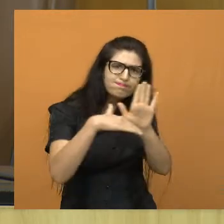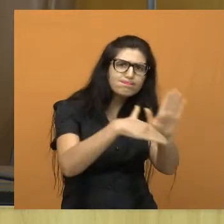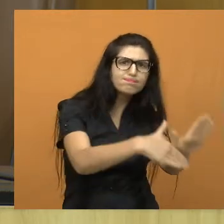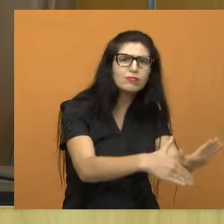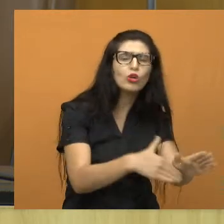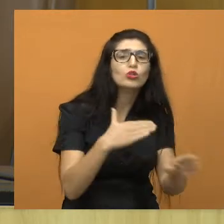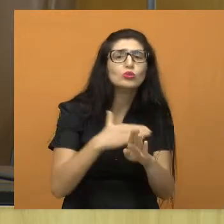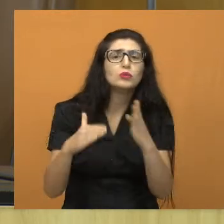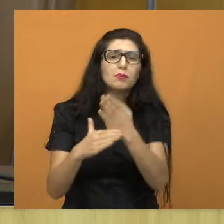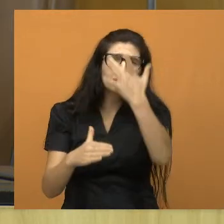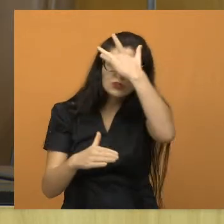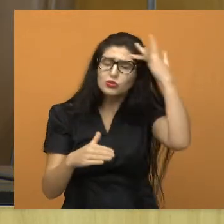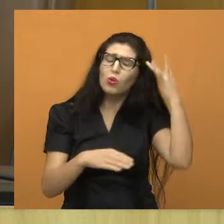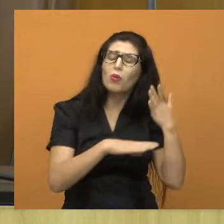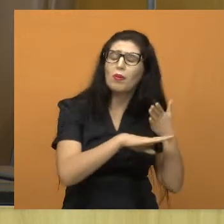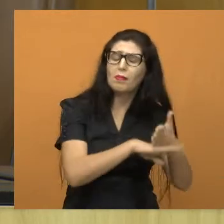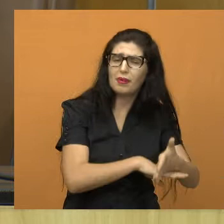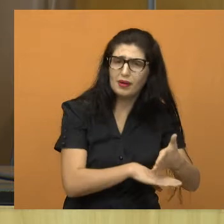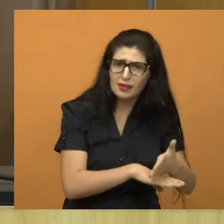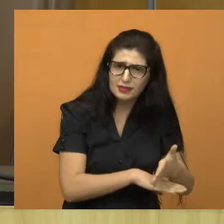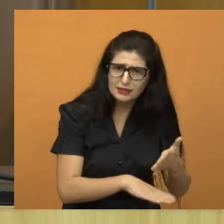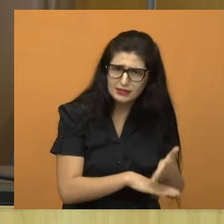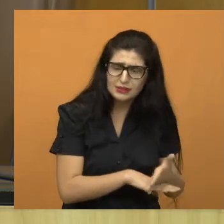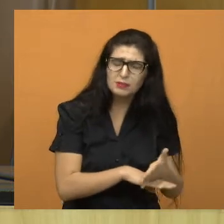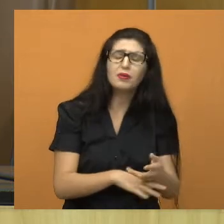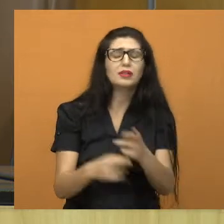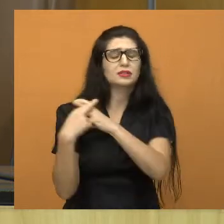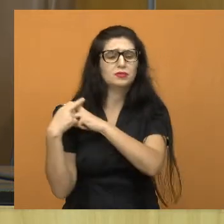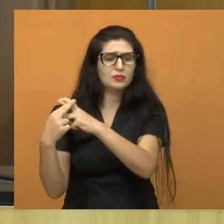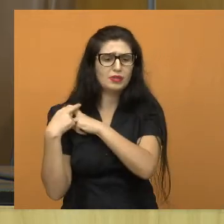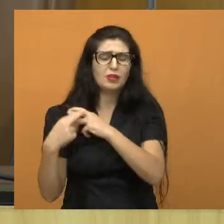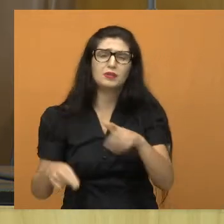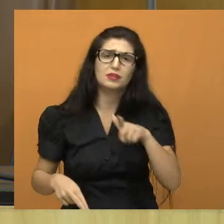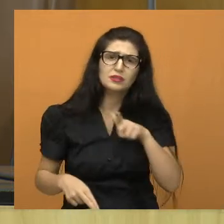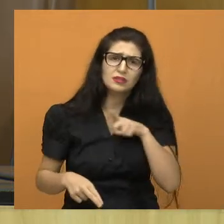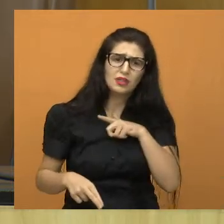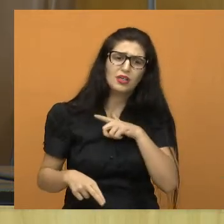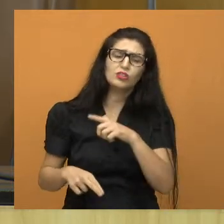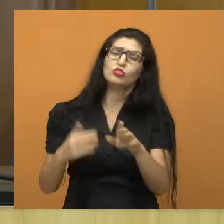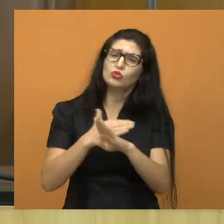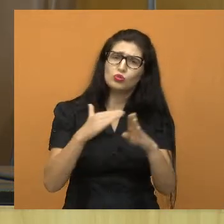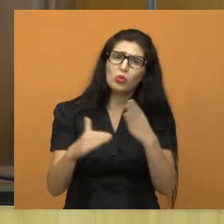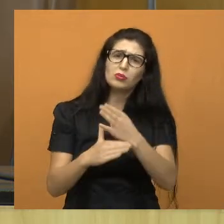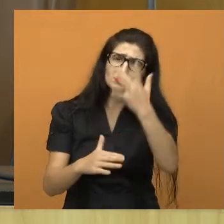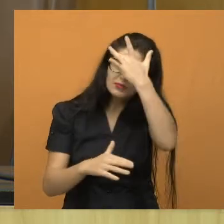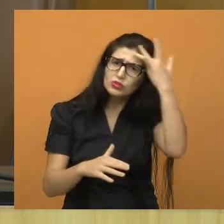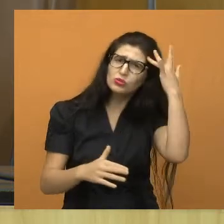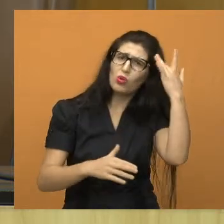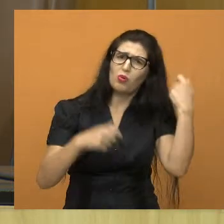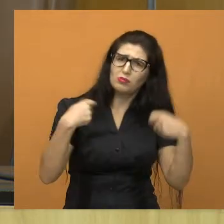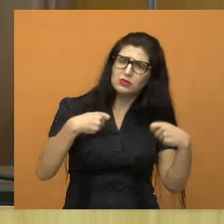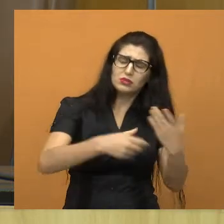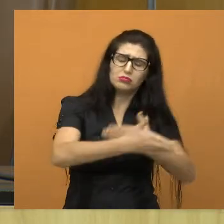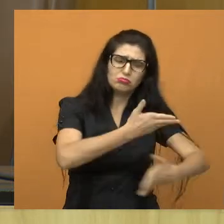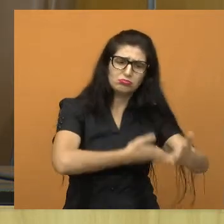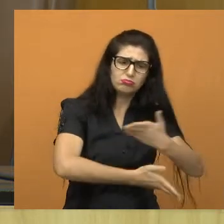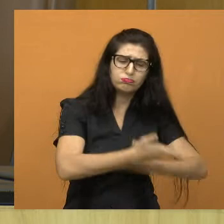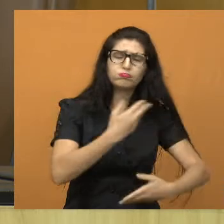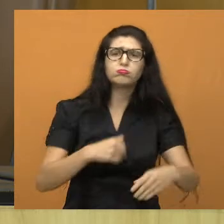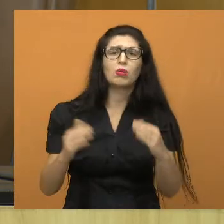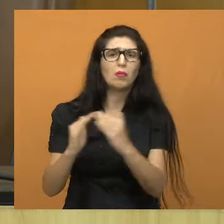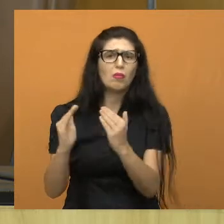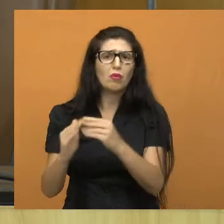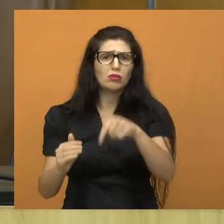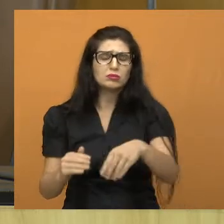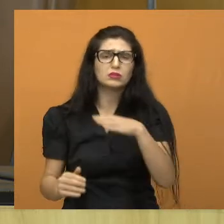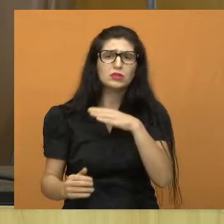munícipes e coparticipantes e corresponsáveis pelas ações do município também. Então, entendemos que nós moramos na cidade de